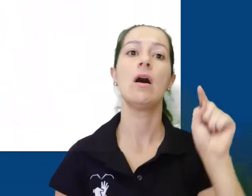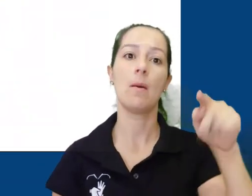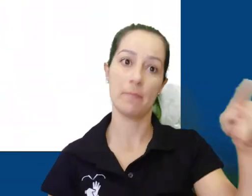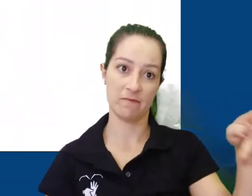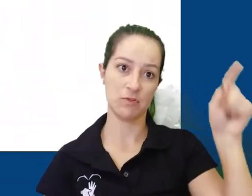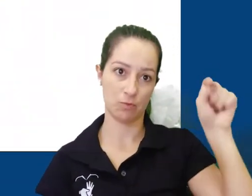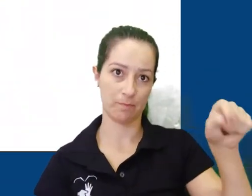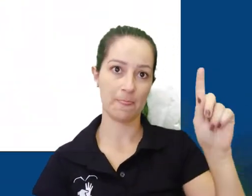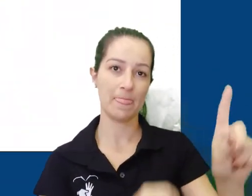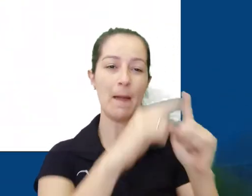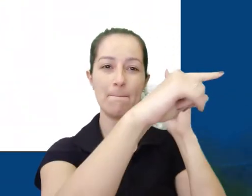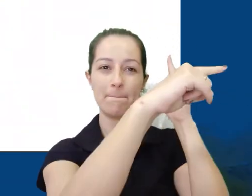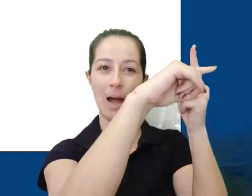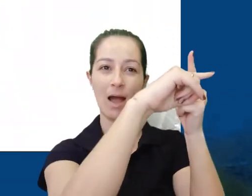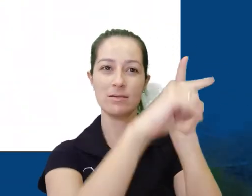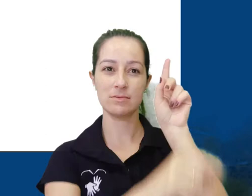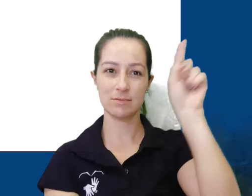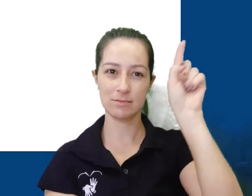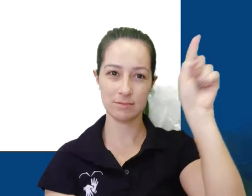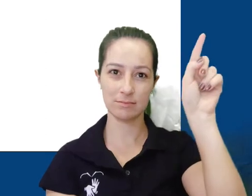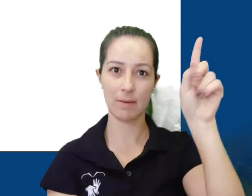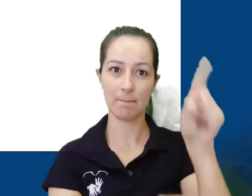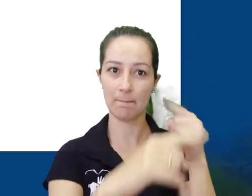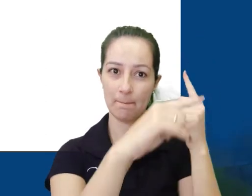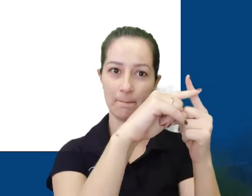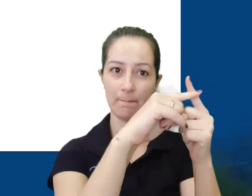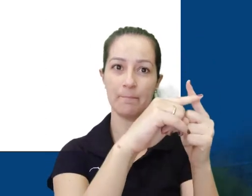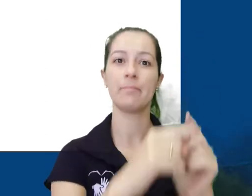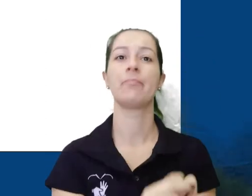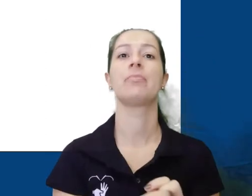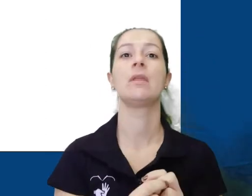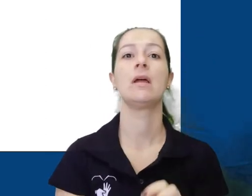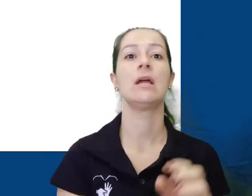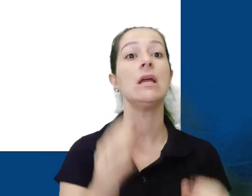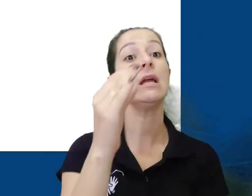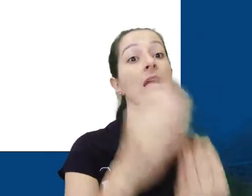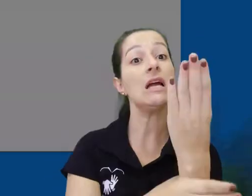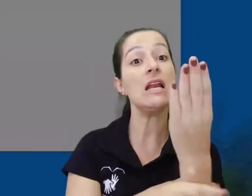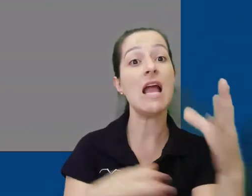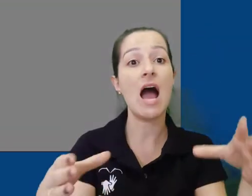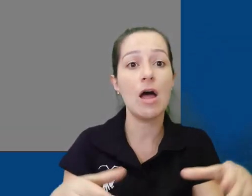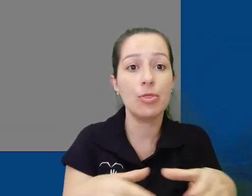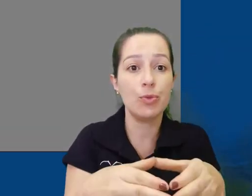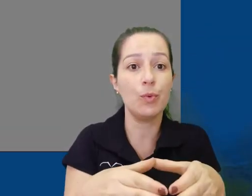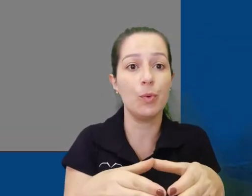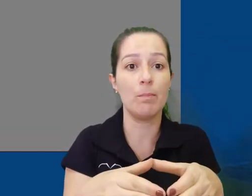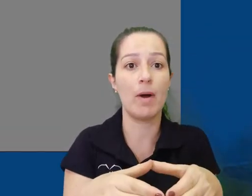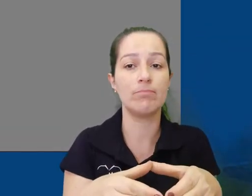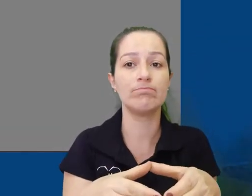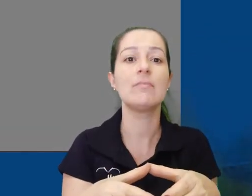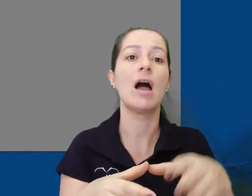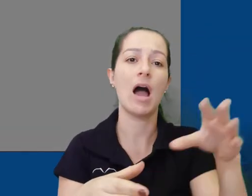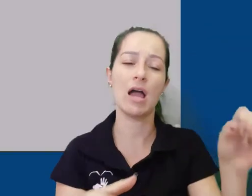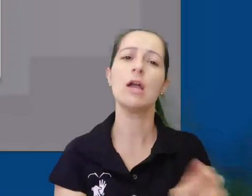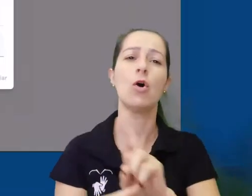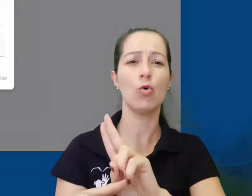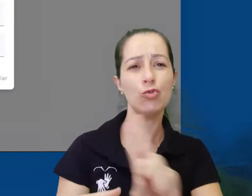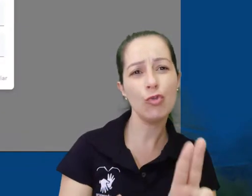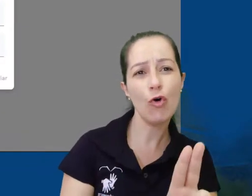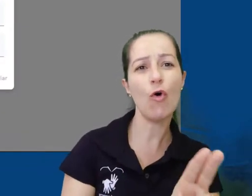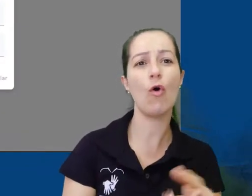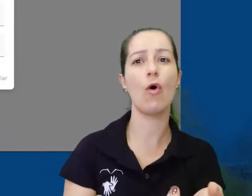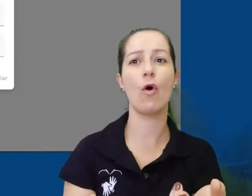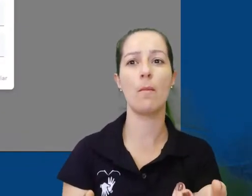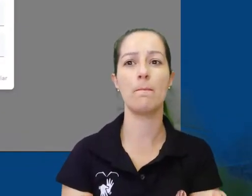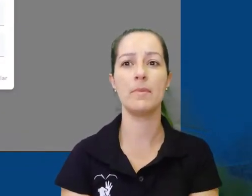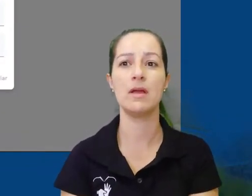podemos clicar no sinal de + no canto superior direito e depois na segunda opção que é criar turma você poderá inserir os dados da sua turma